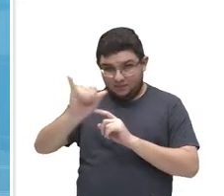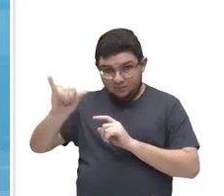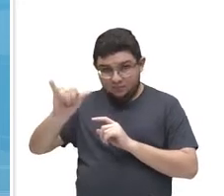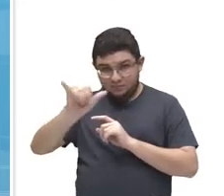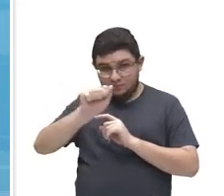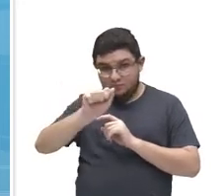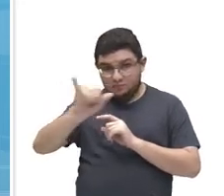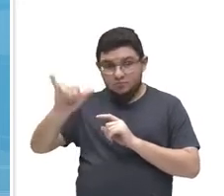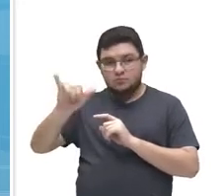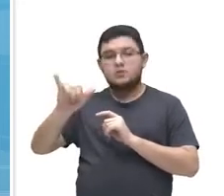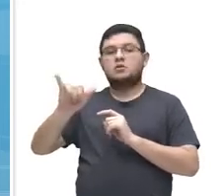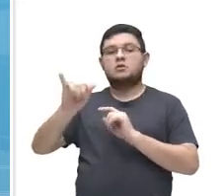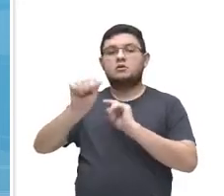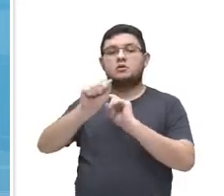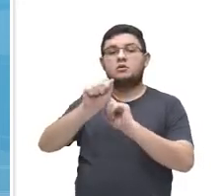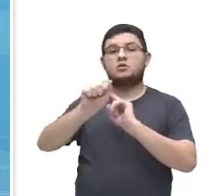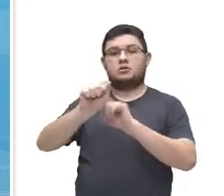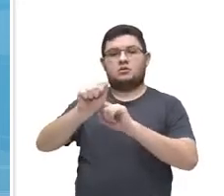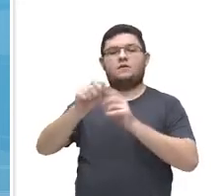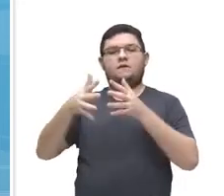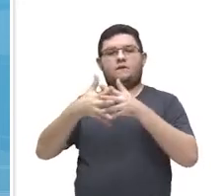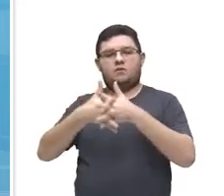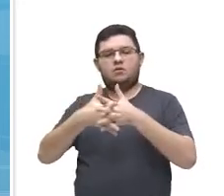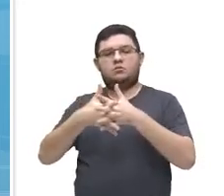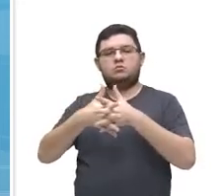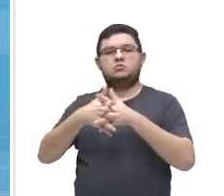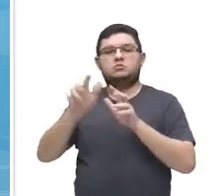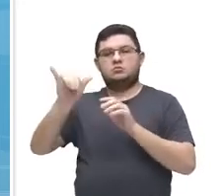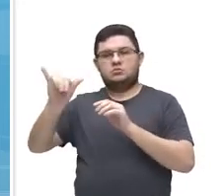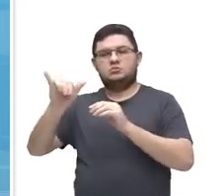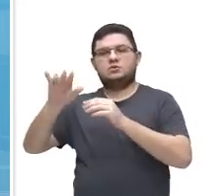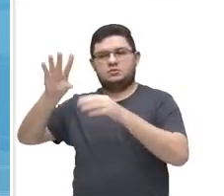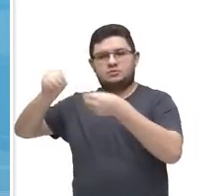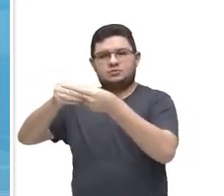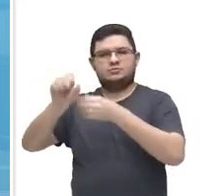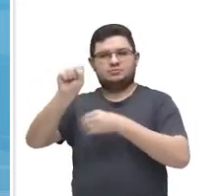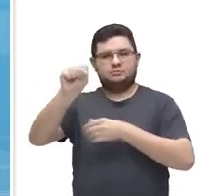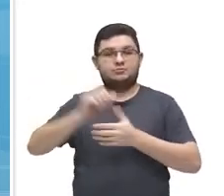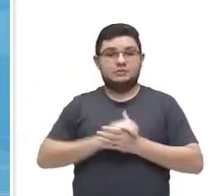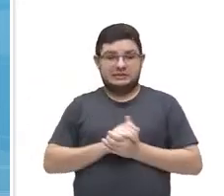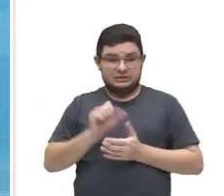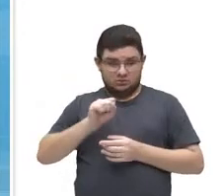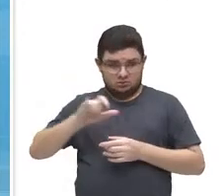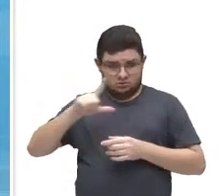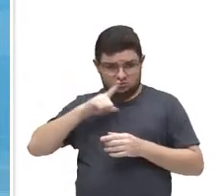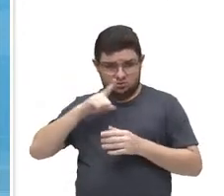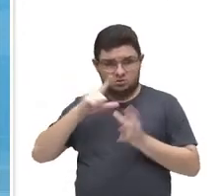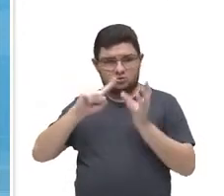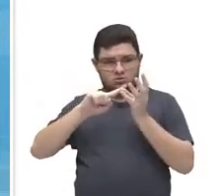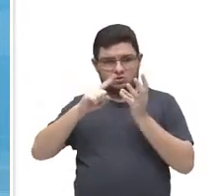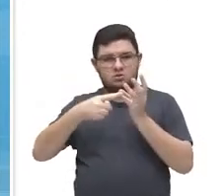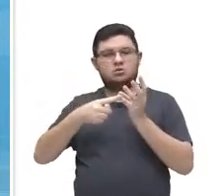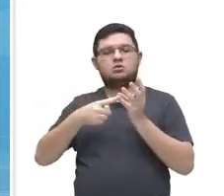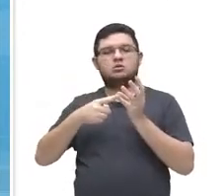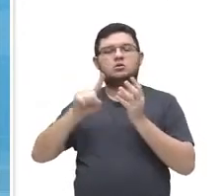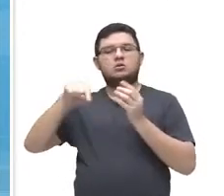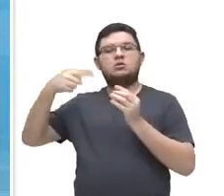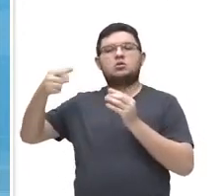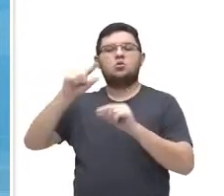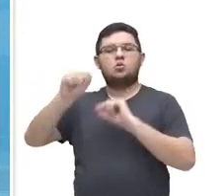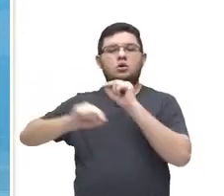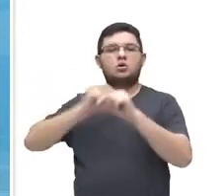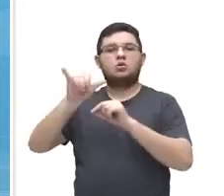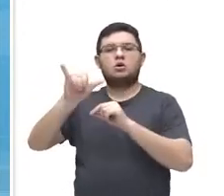uma consoante e um Y, aí eu devo substituir o Y e acrescentar